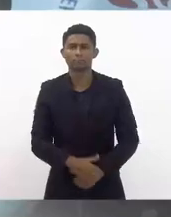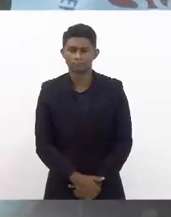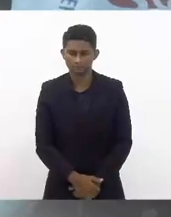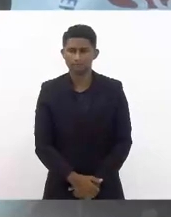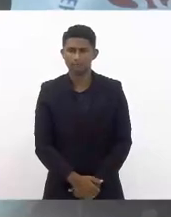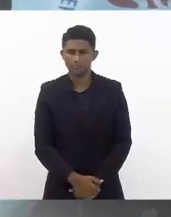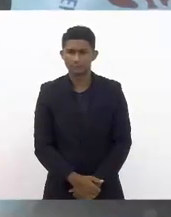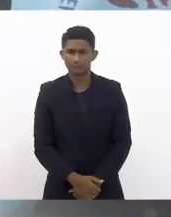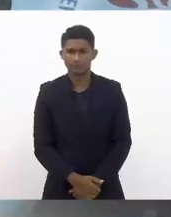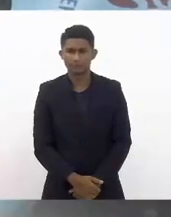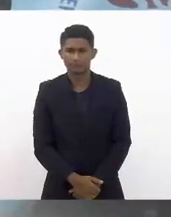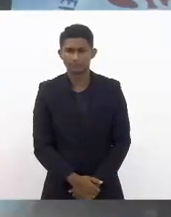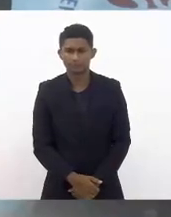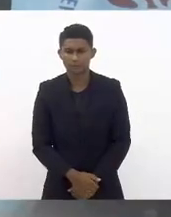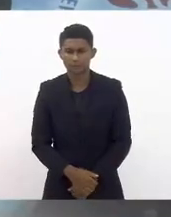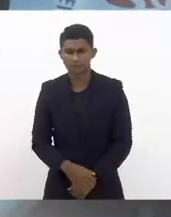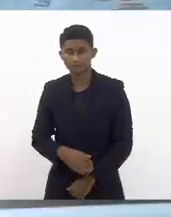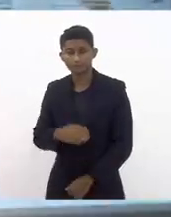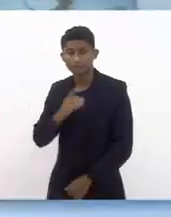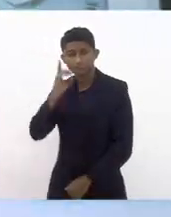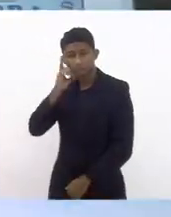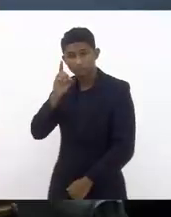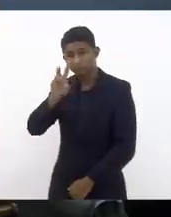Ciência e Tecnologia, deputado Valdeque Carneiro.